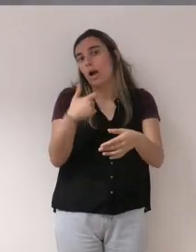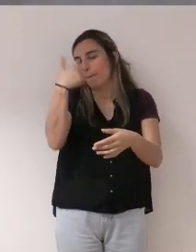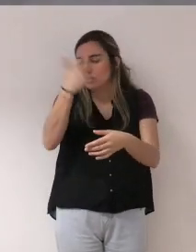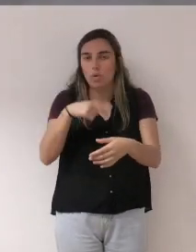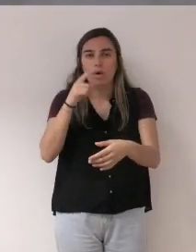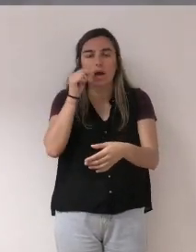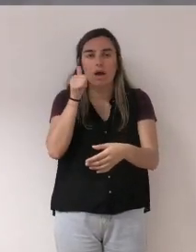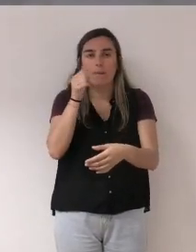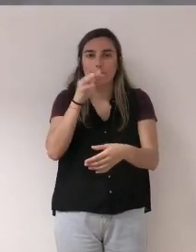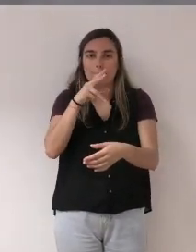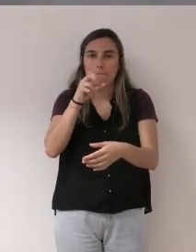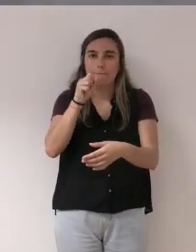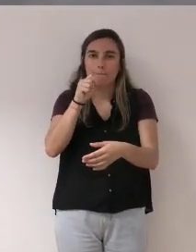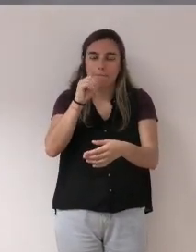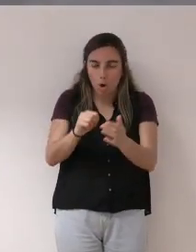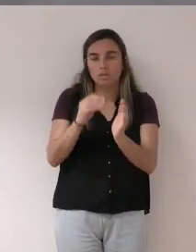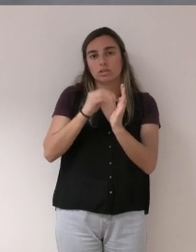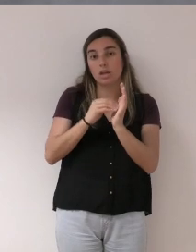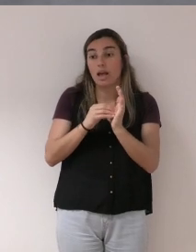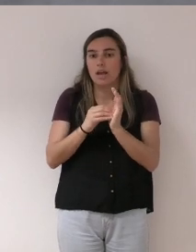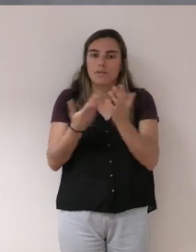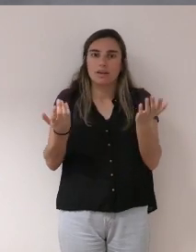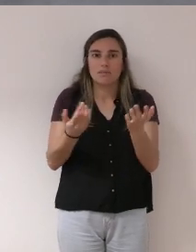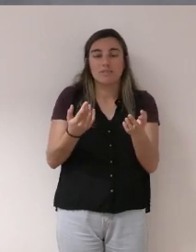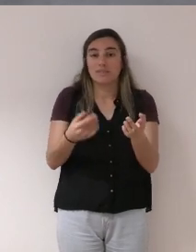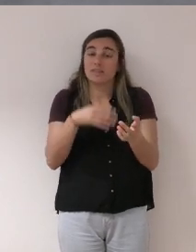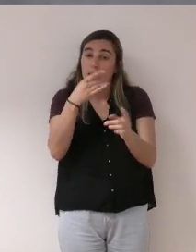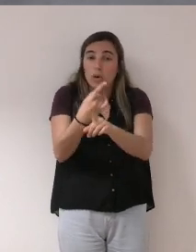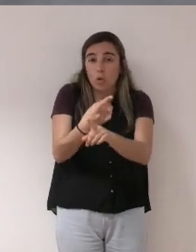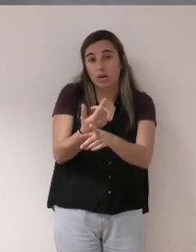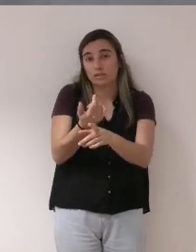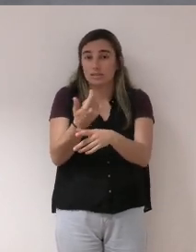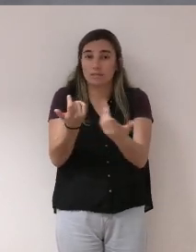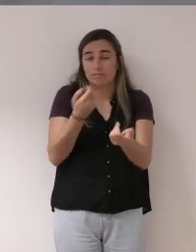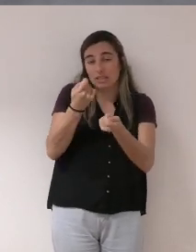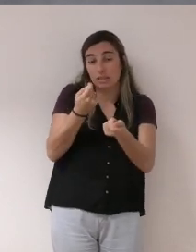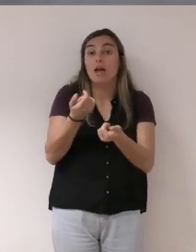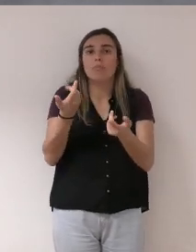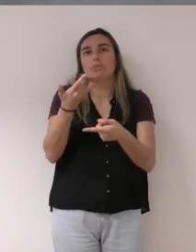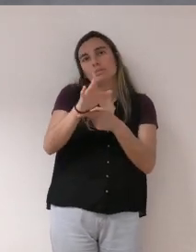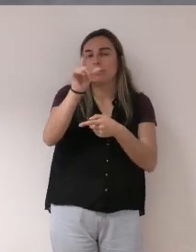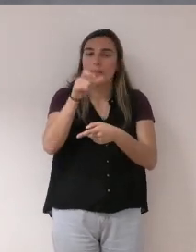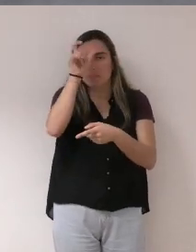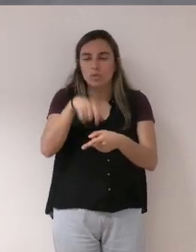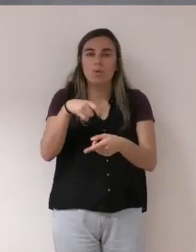gente diz uma coisa borgesiana e sabe mais ou menos de que é, não? Ou Pessoa, e nós pensamos logo